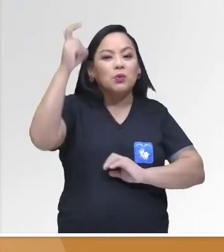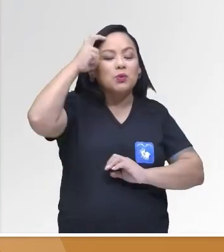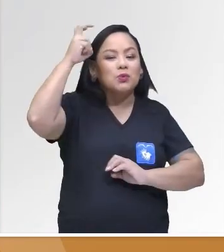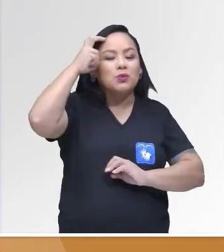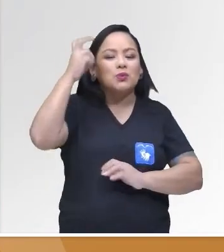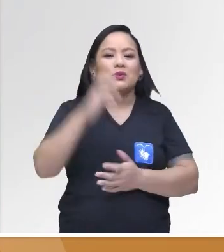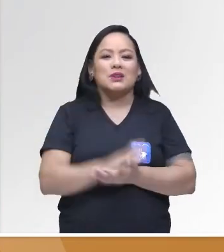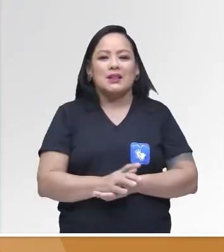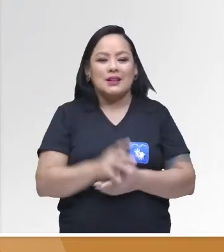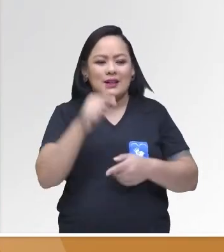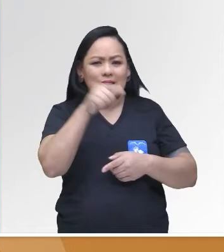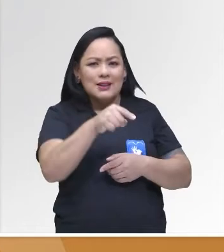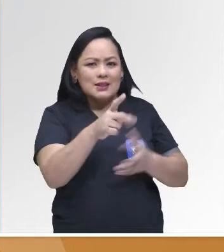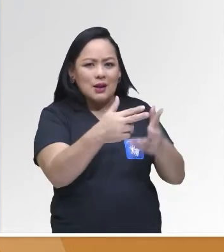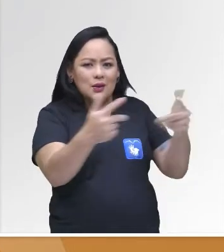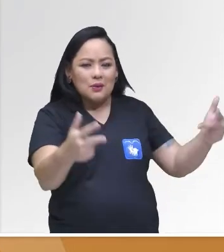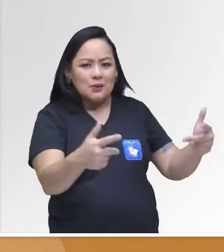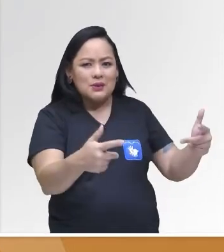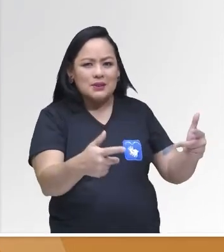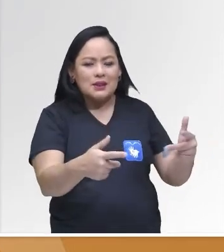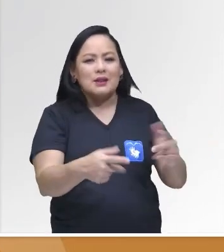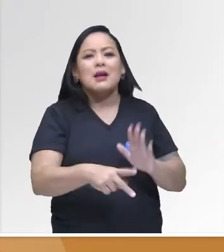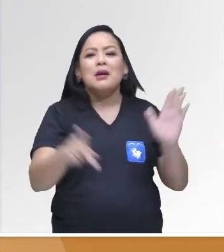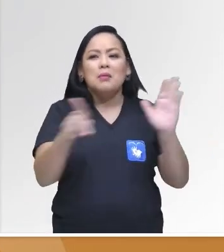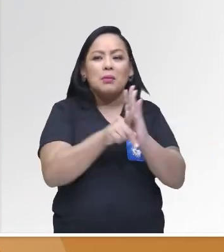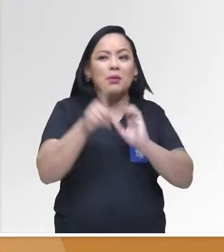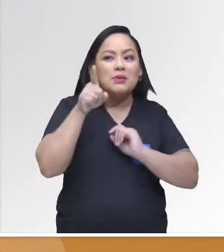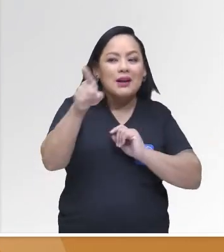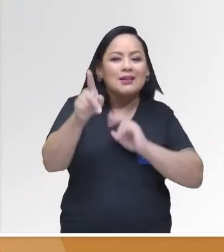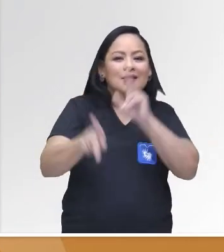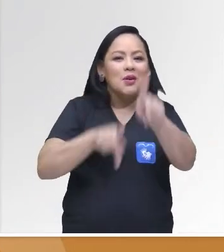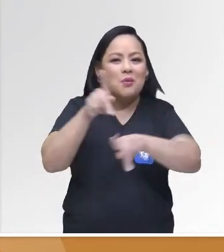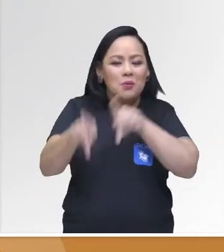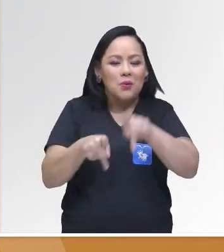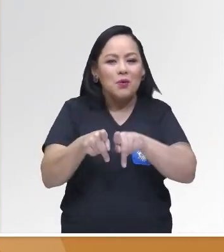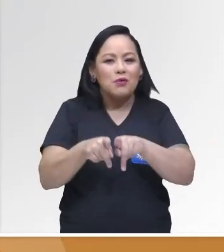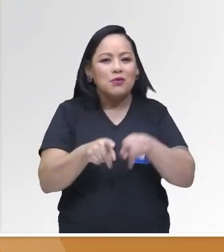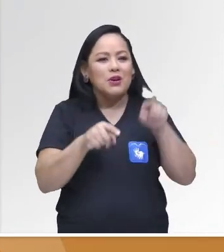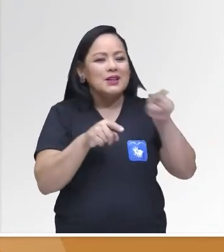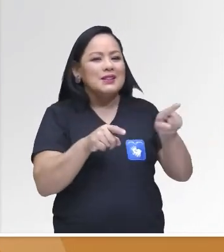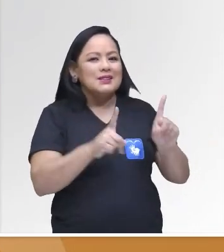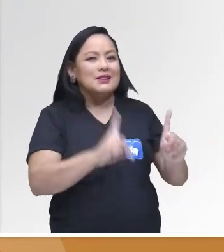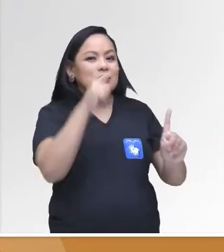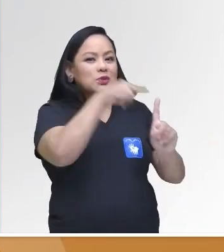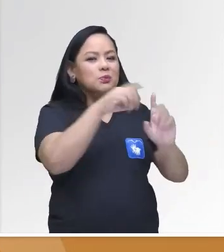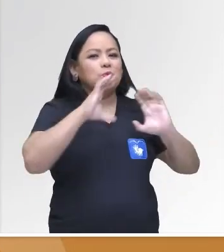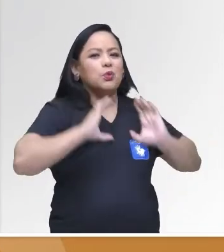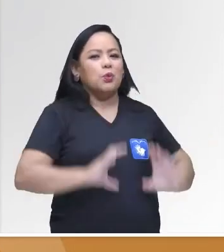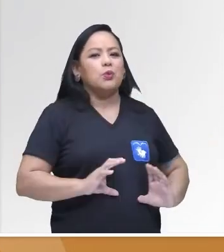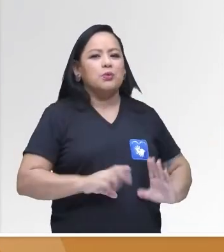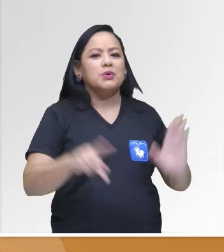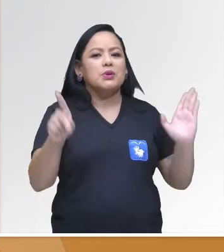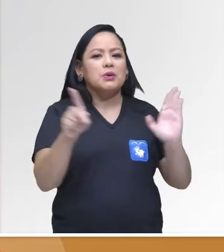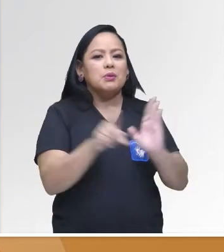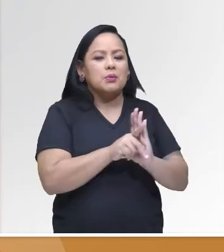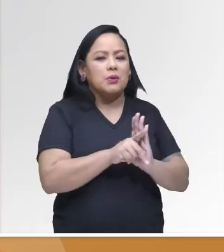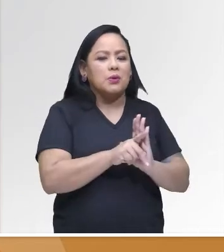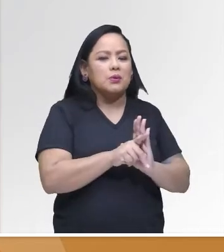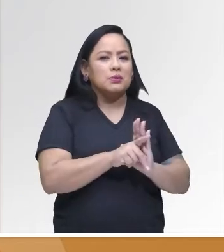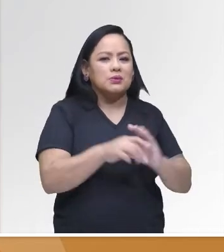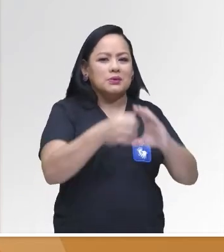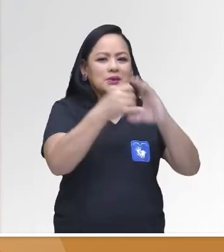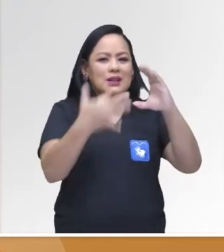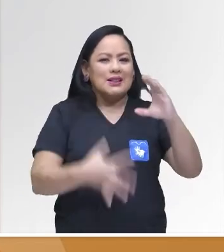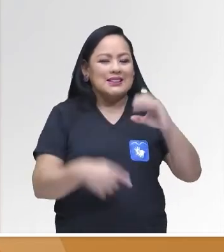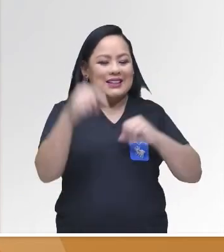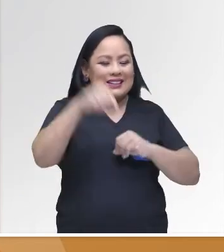Esse objeto é a cara daquele povo. Esse tipo de comportamento não é característico